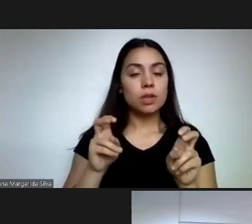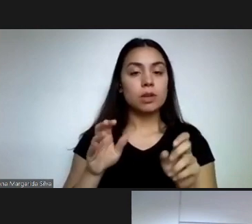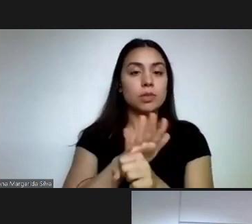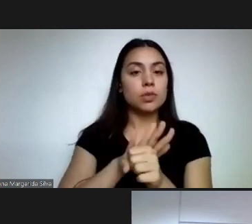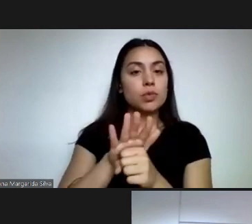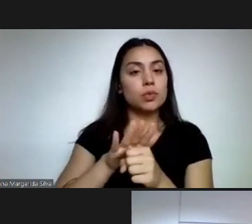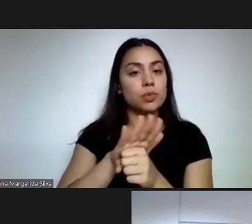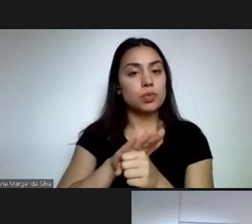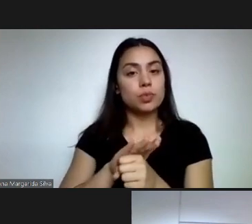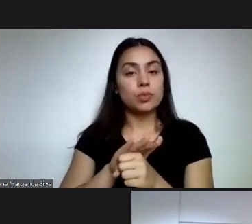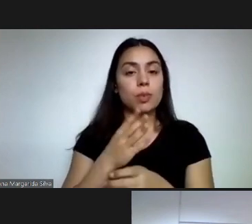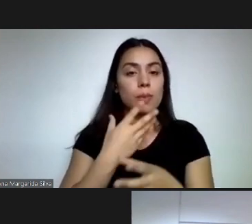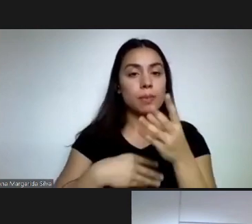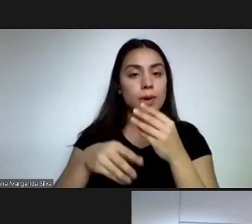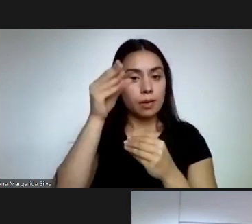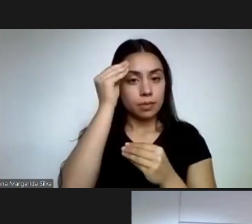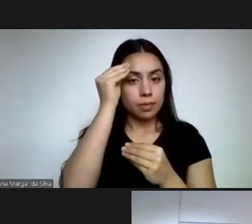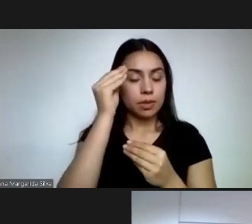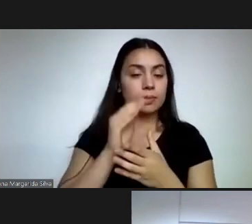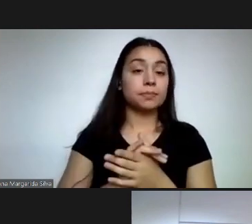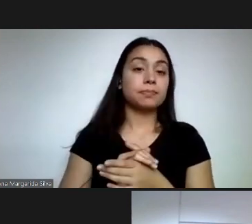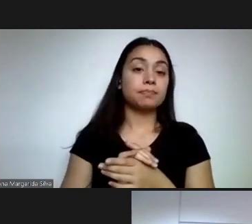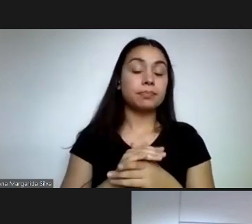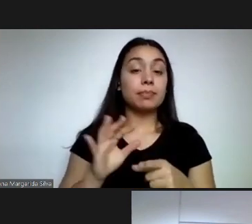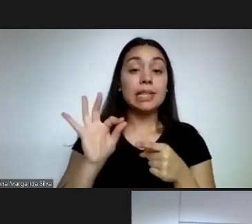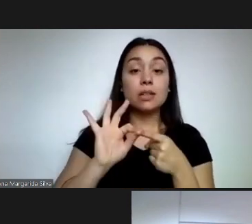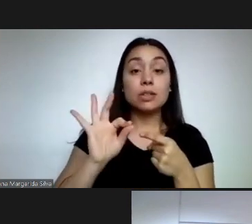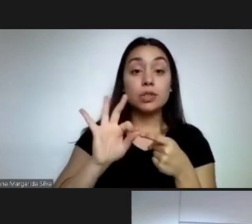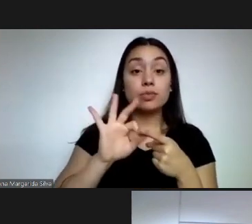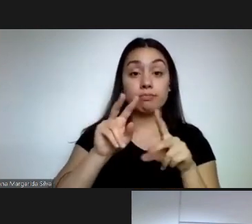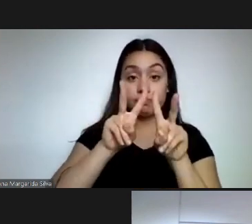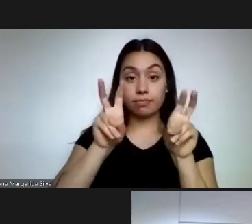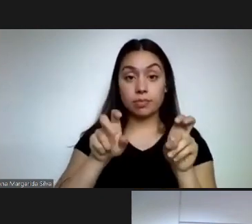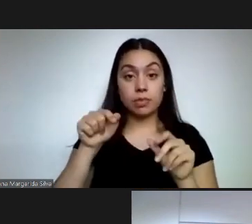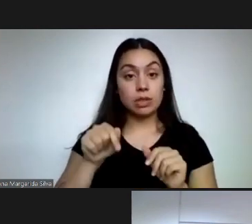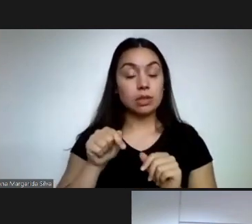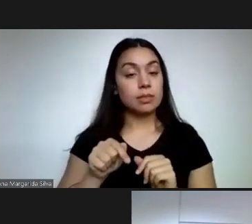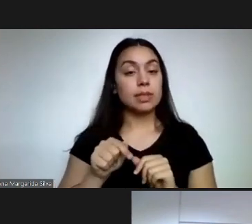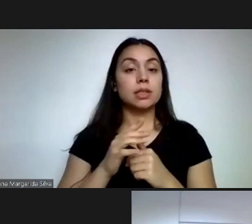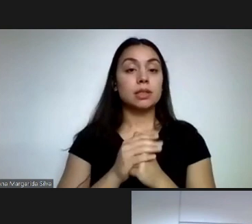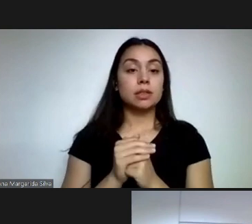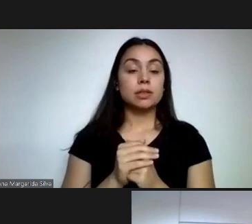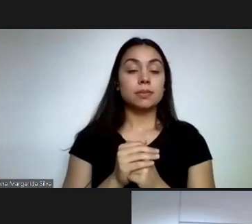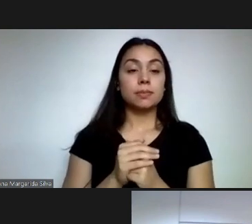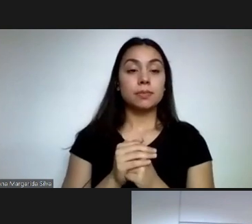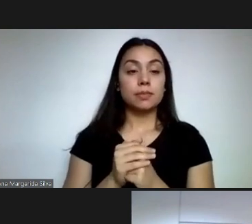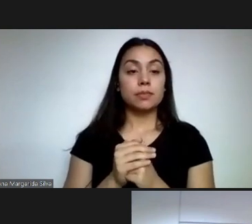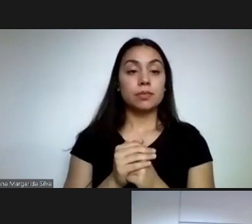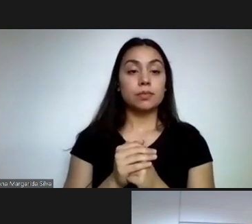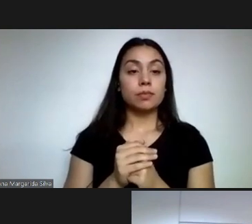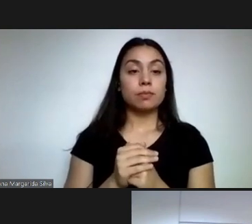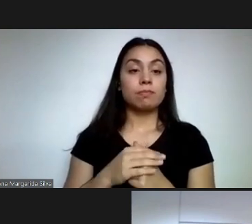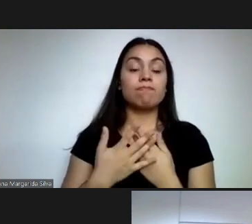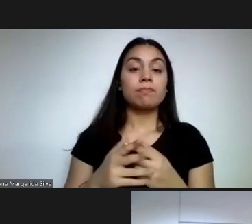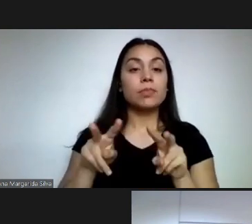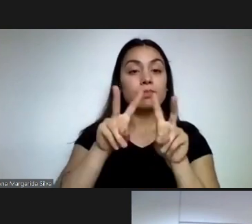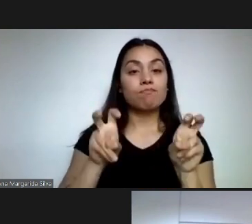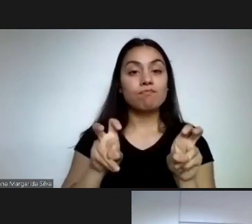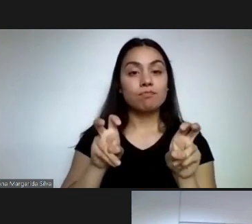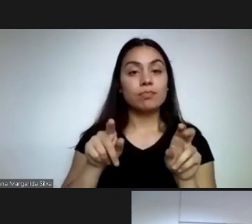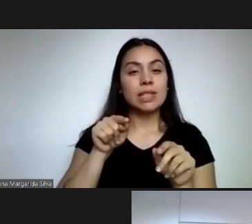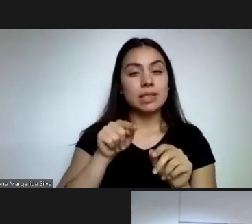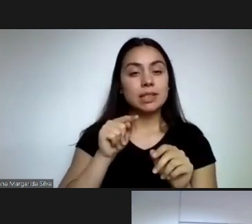aprendizagem conjunta. Especificamente sobre o tema que nos traz aqui, não é? Obviamente nós temos estado a trabalhar e ao longo dos anos